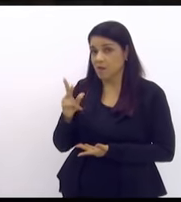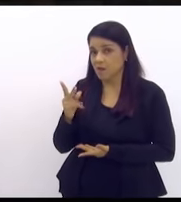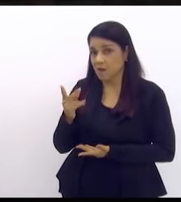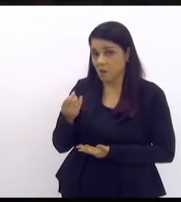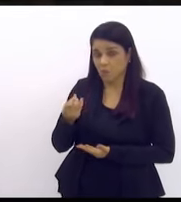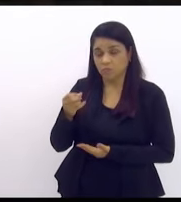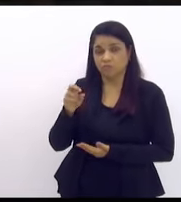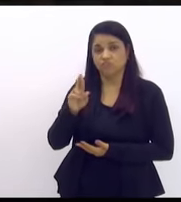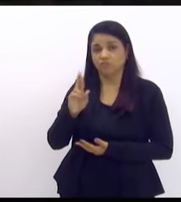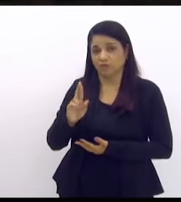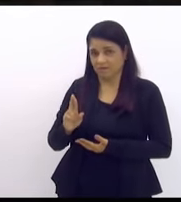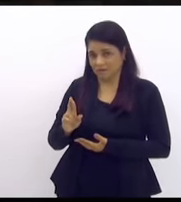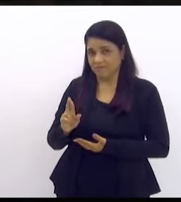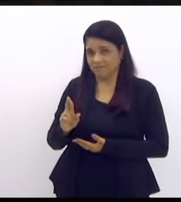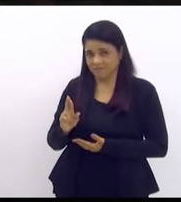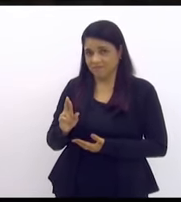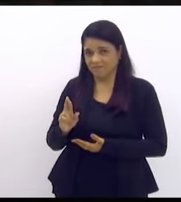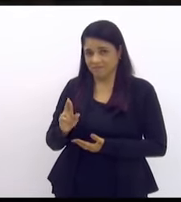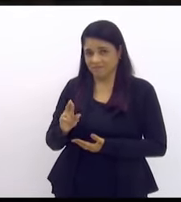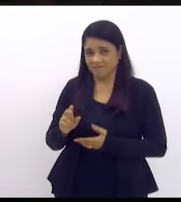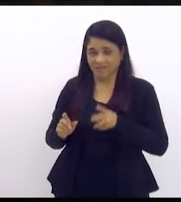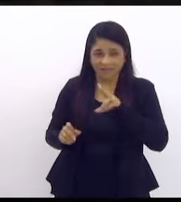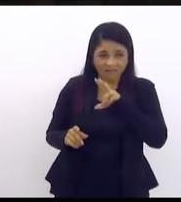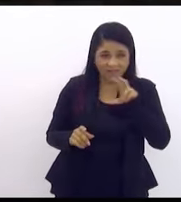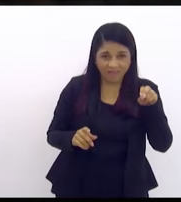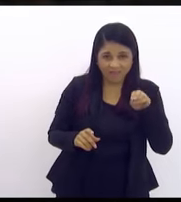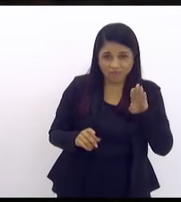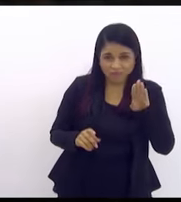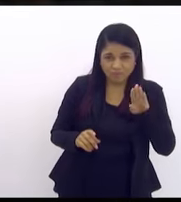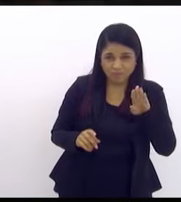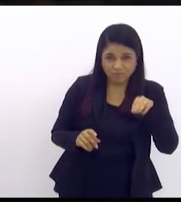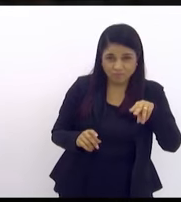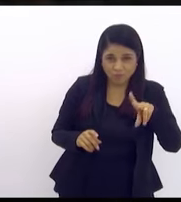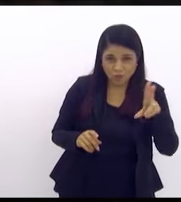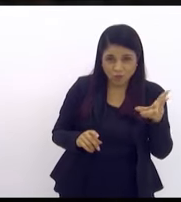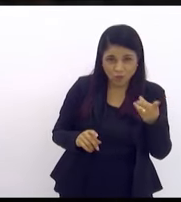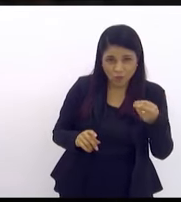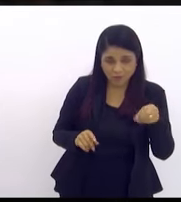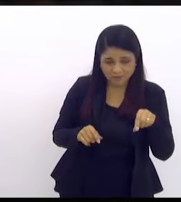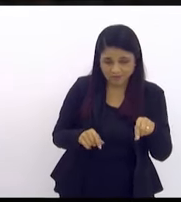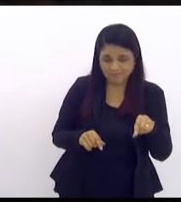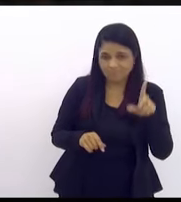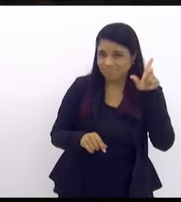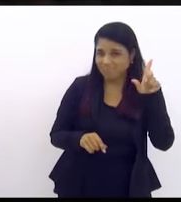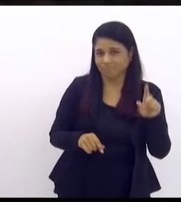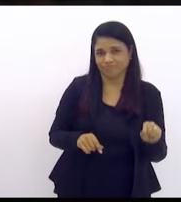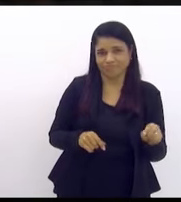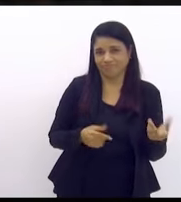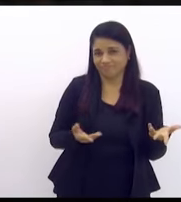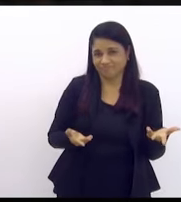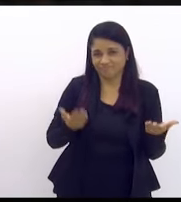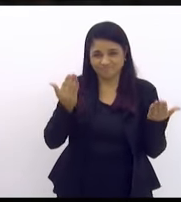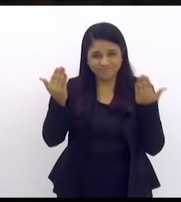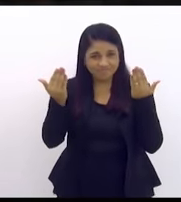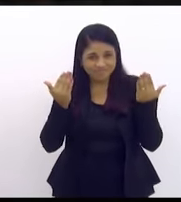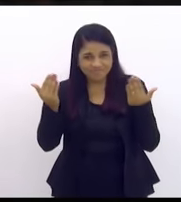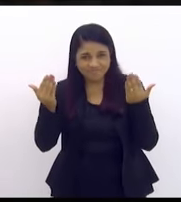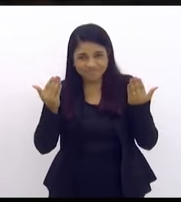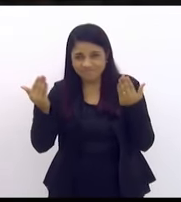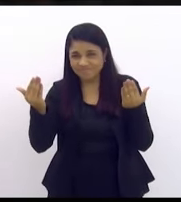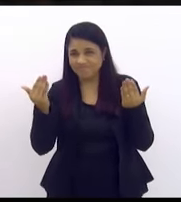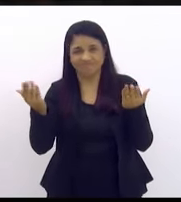para a pessoa sentir que 500 milhões, para a crise que a gente está vivendo, ainda em valores médios, é um valor